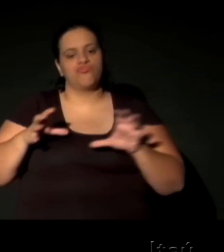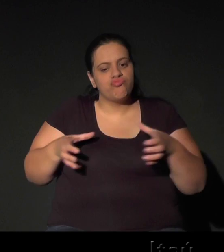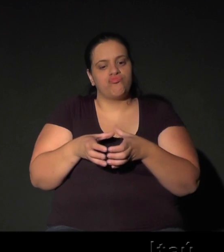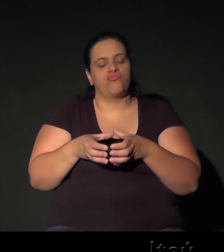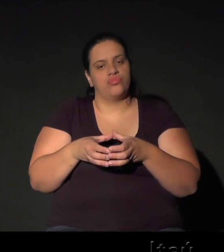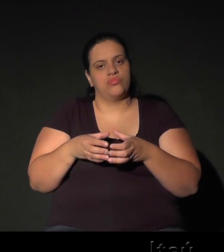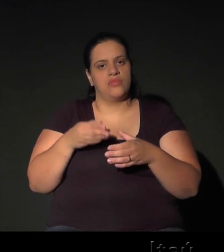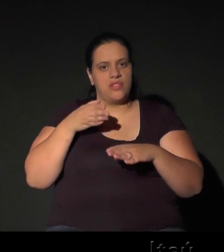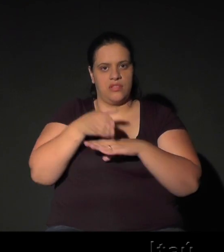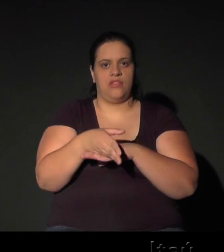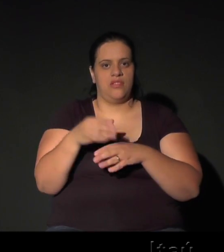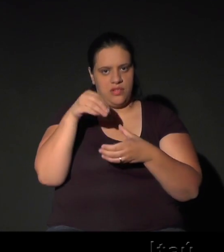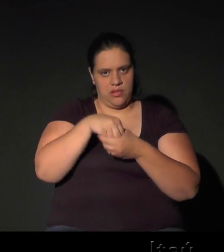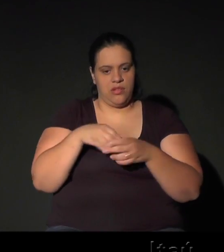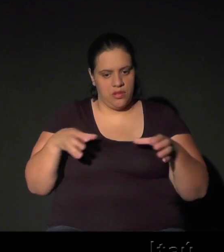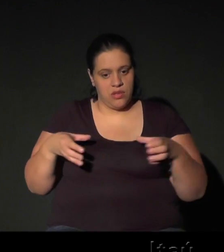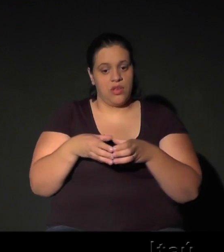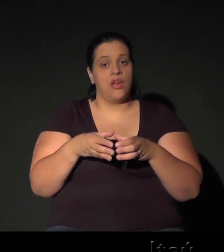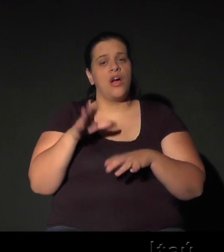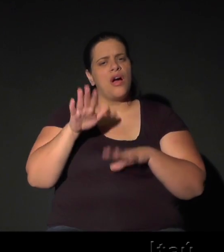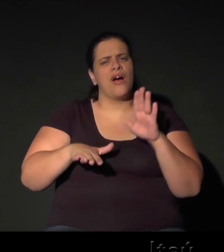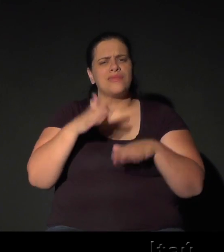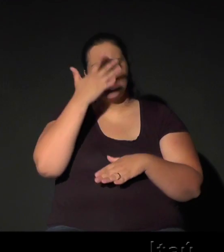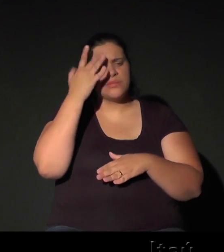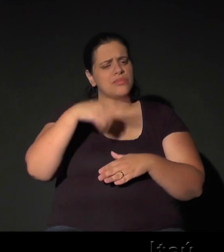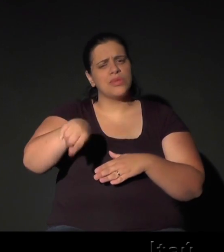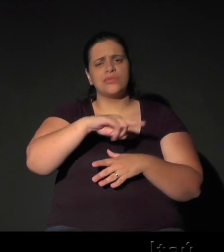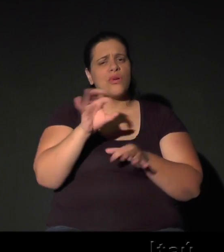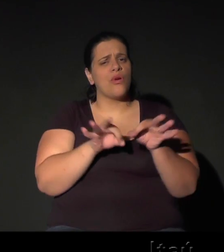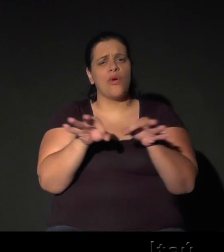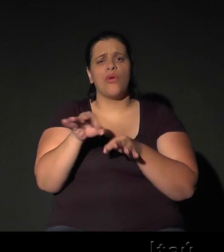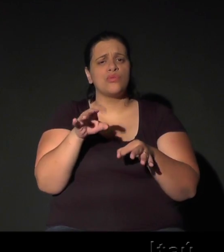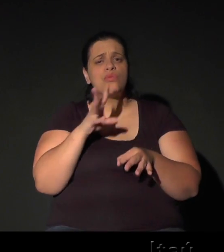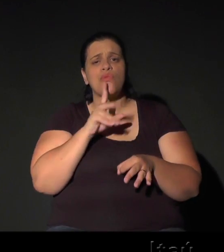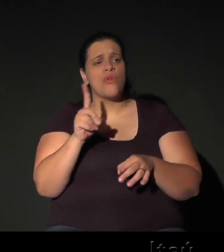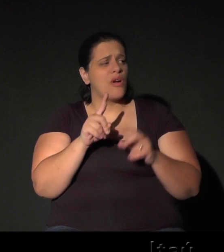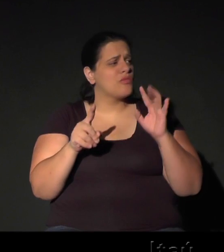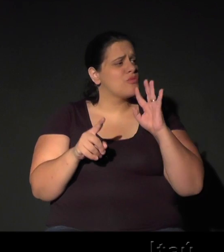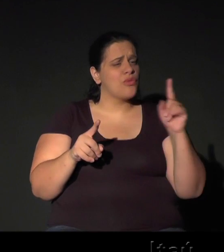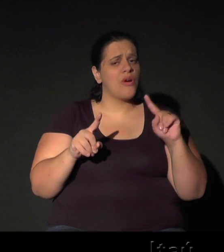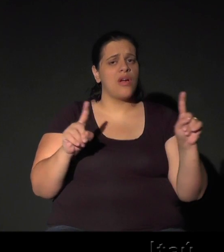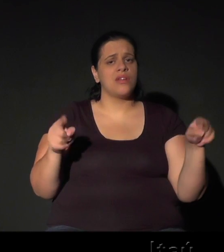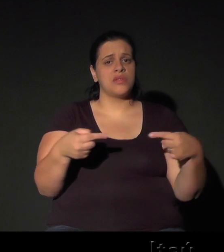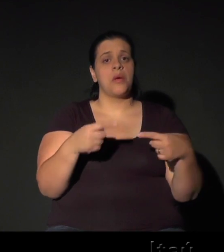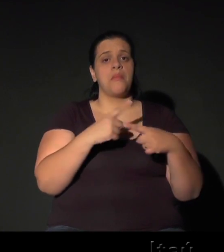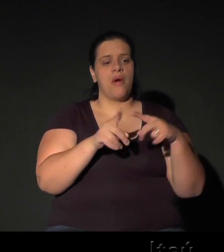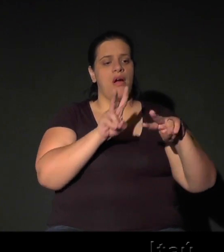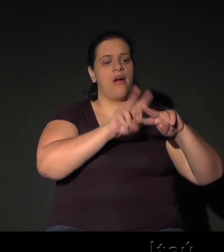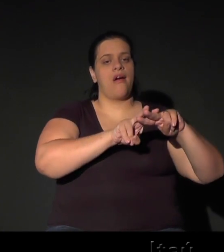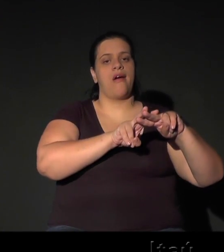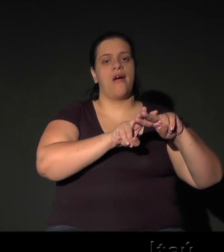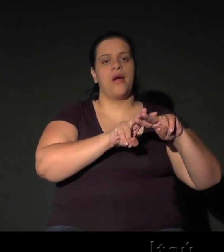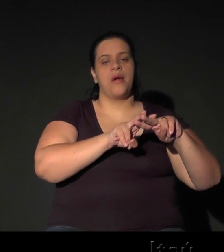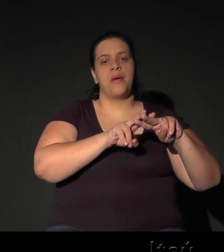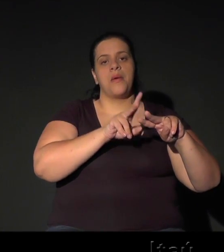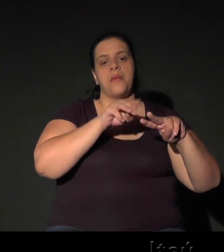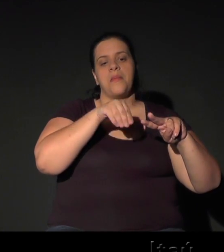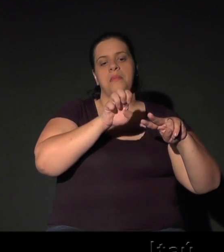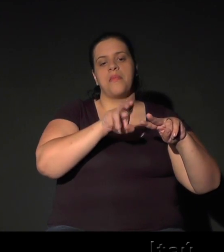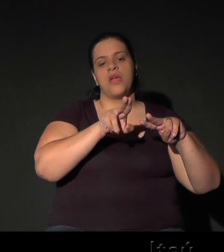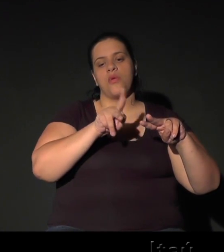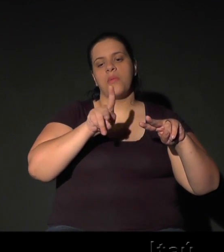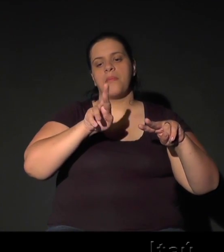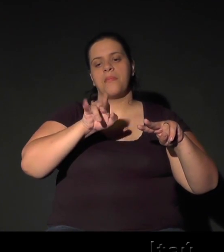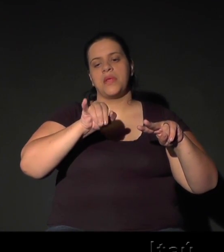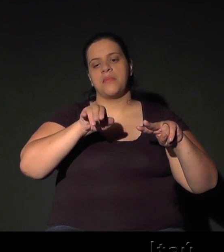nas redes E aí às vezes são pessoas desorganizadas que não se conhece mas encontro num hashtag né meu primeiro assédio